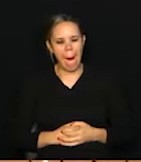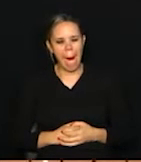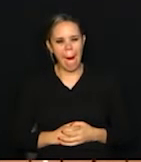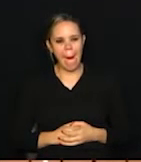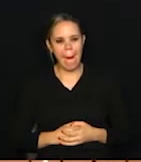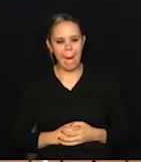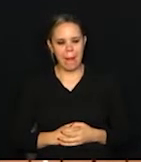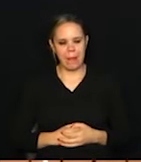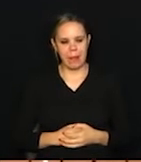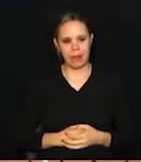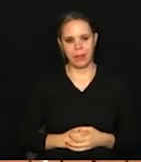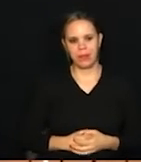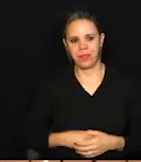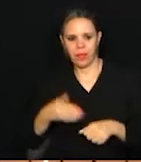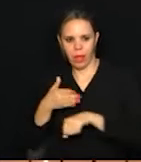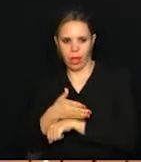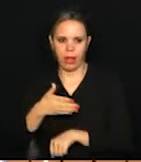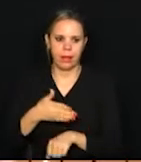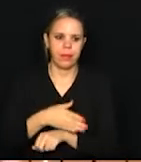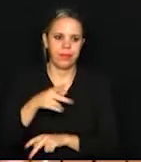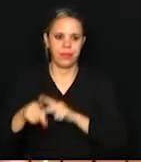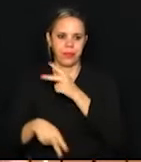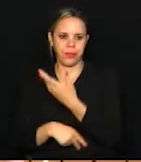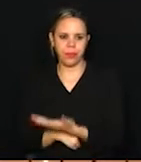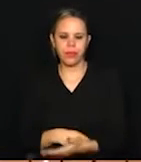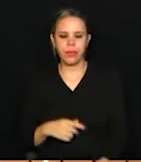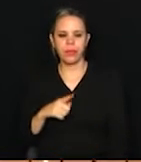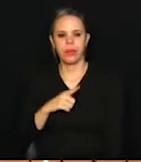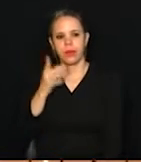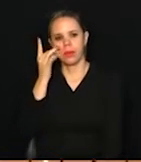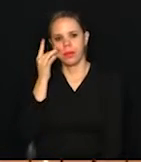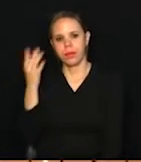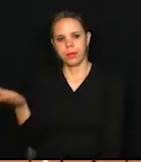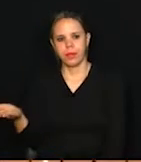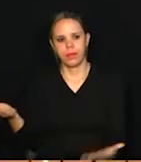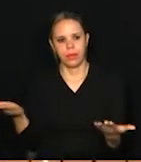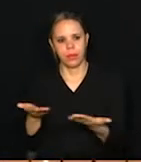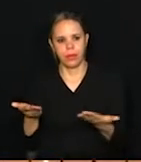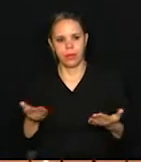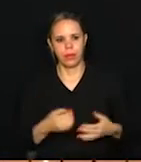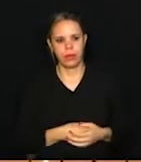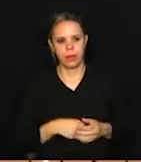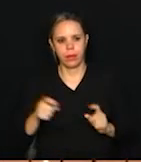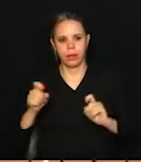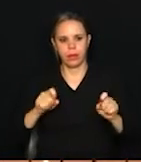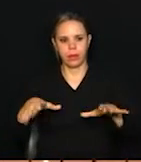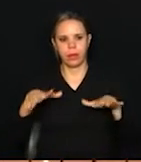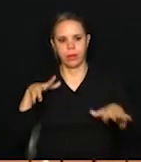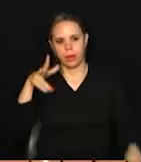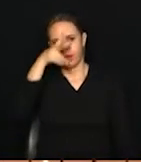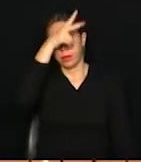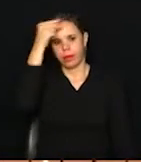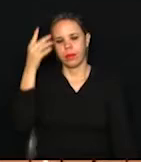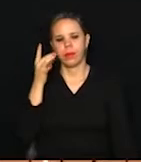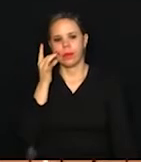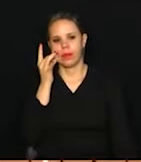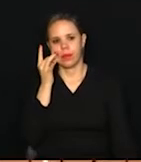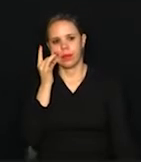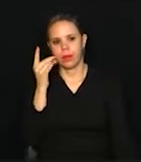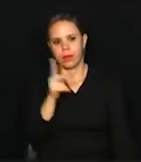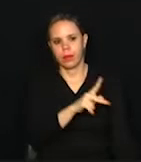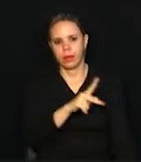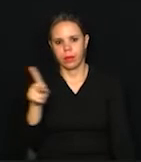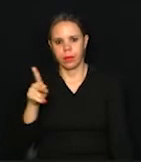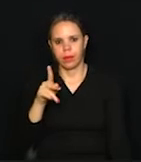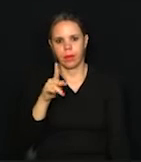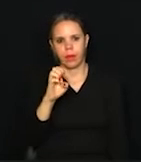19 978 29 37 76, para participação popular. Temos aqui presente hoje para a audiência pública a presença do presidente da